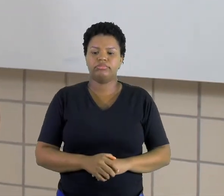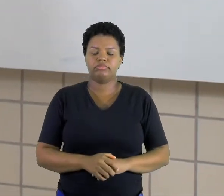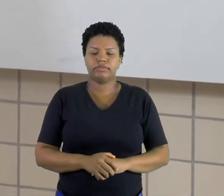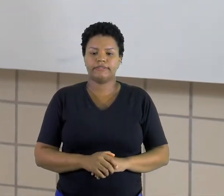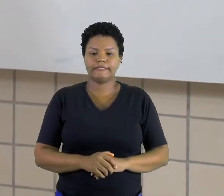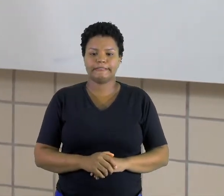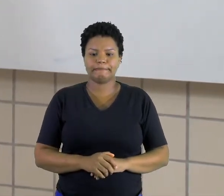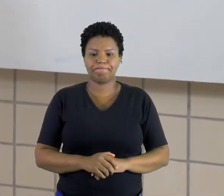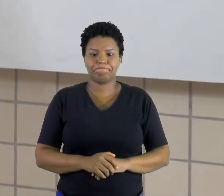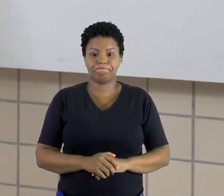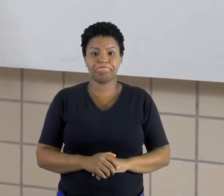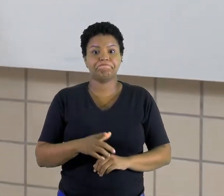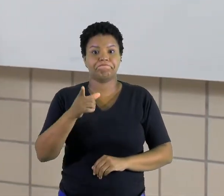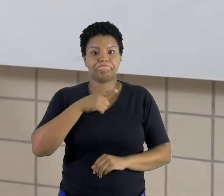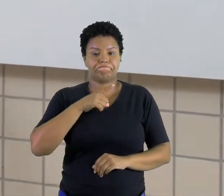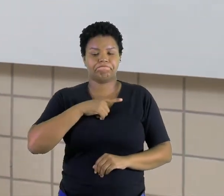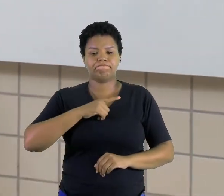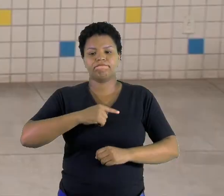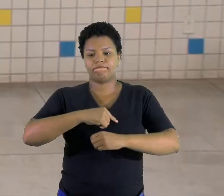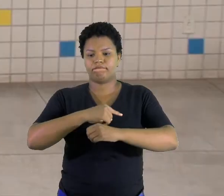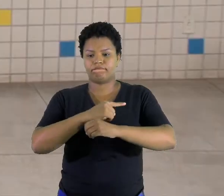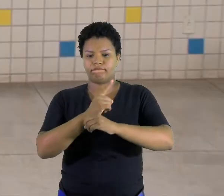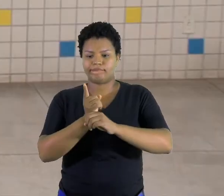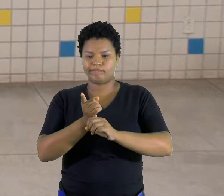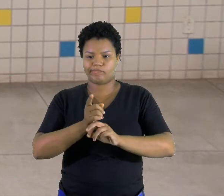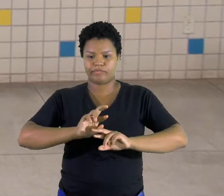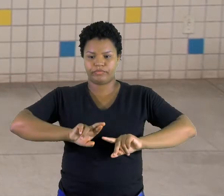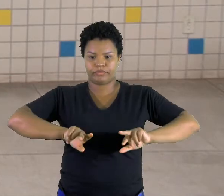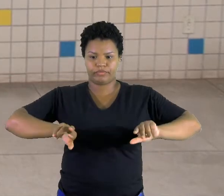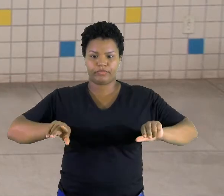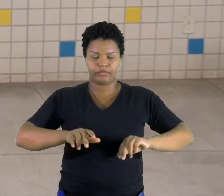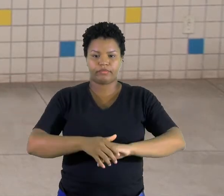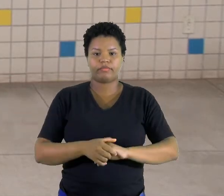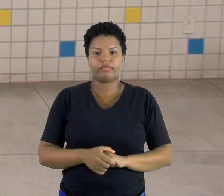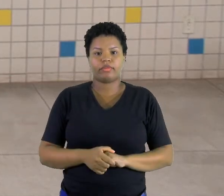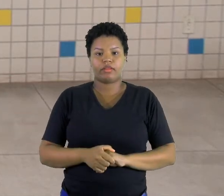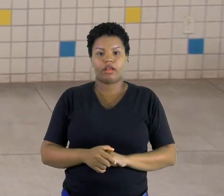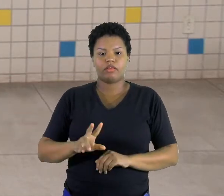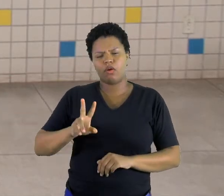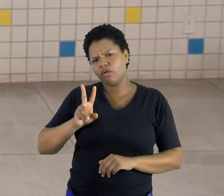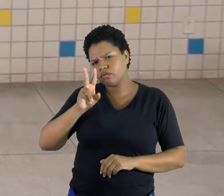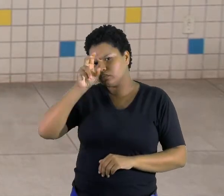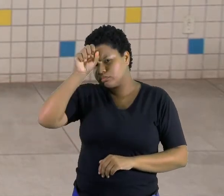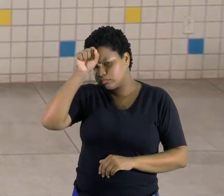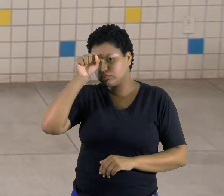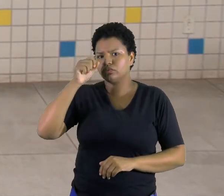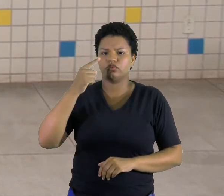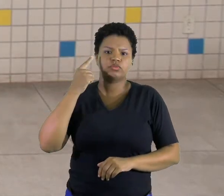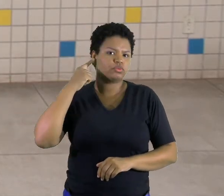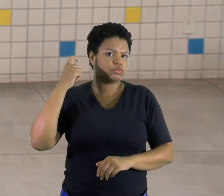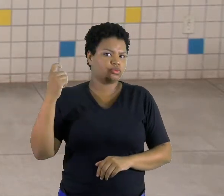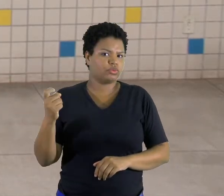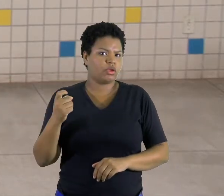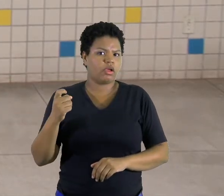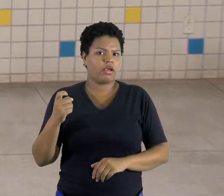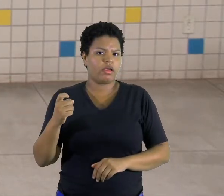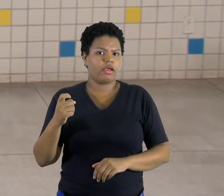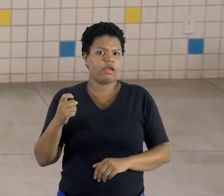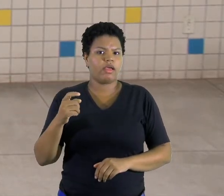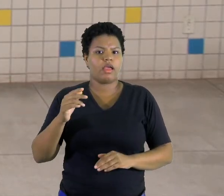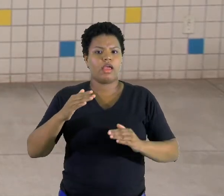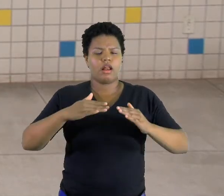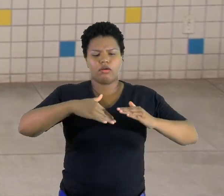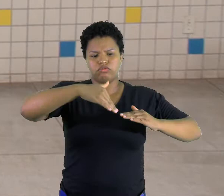tem diferente velocidade, tá bom? A intensidade sonora, gente, ela está relacionada com a amplitude da